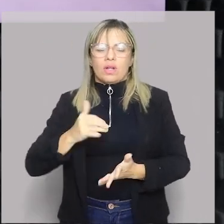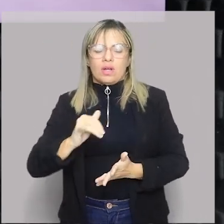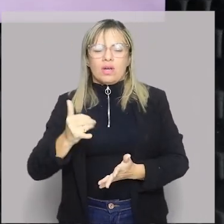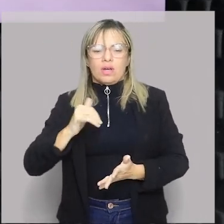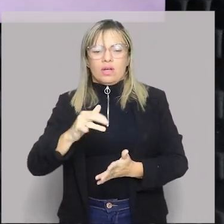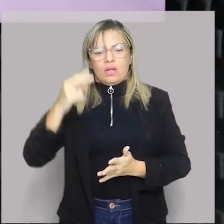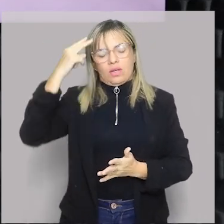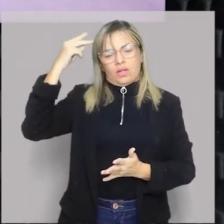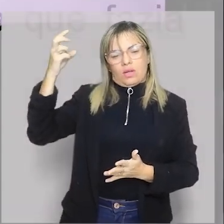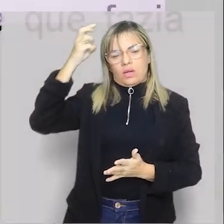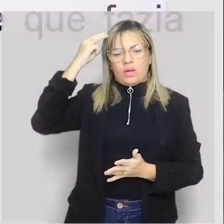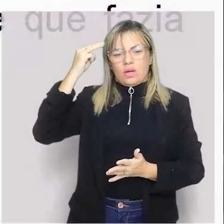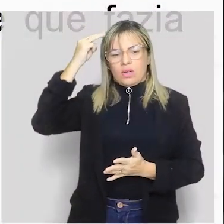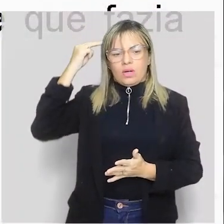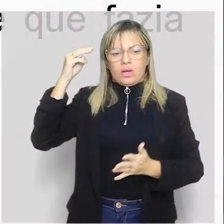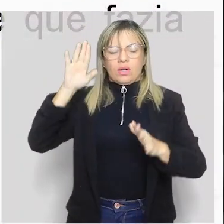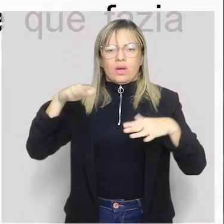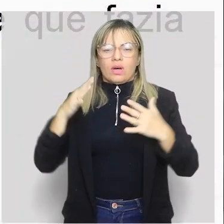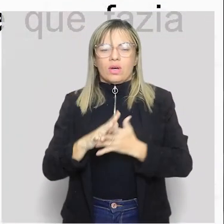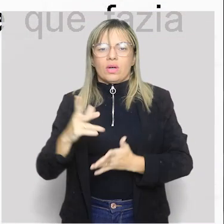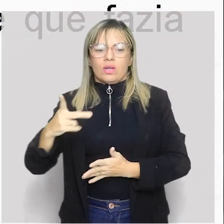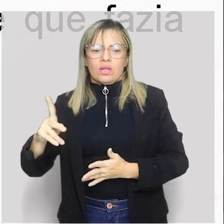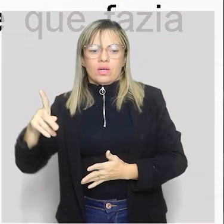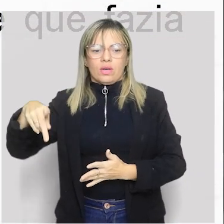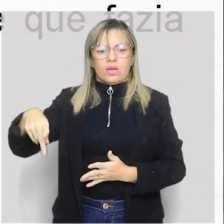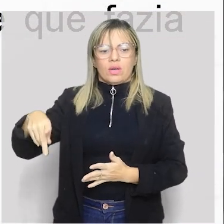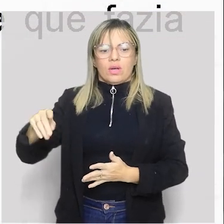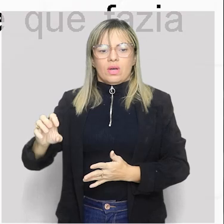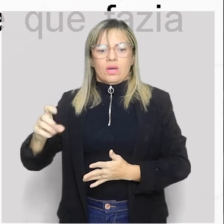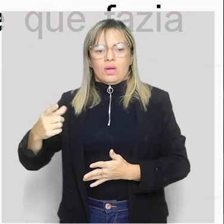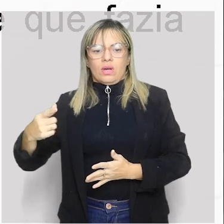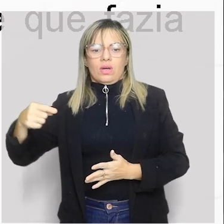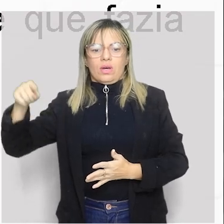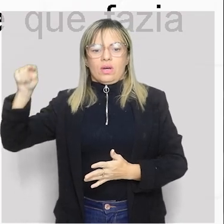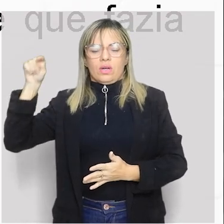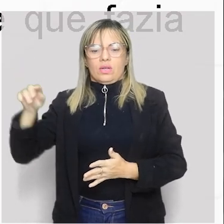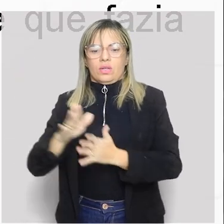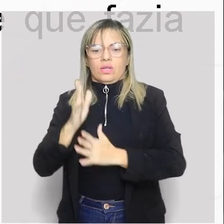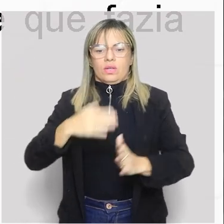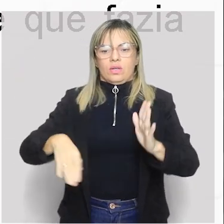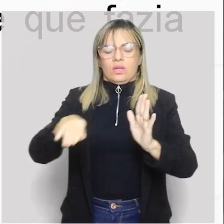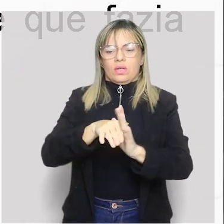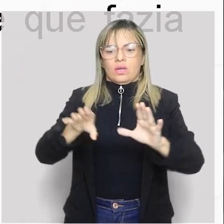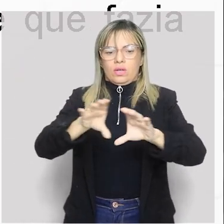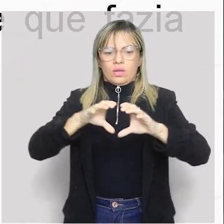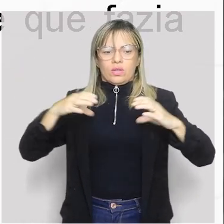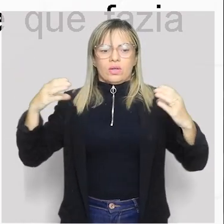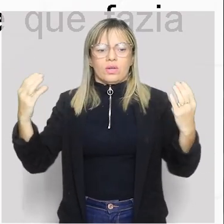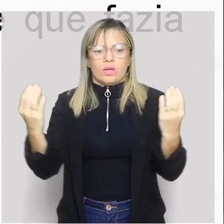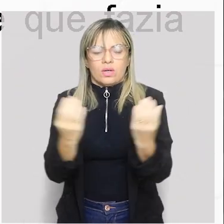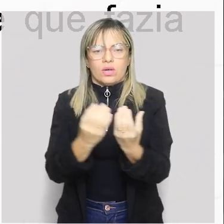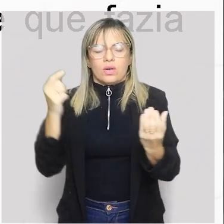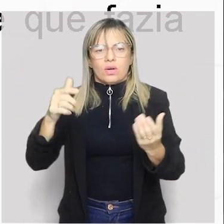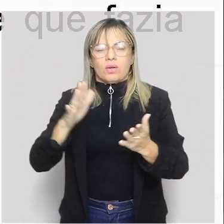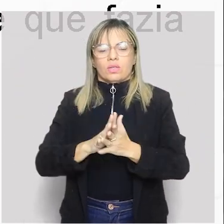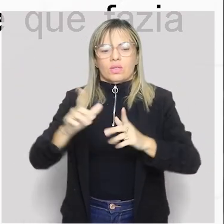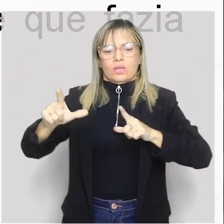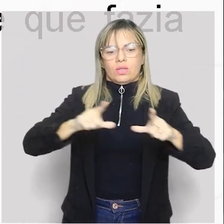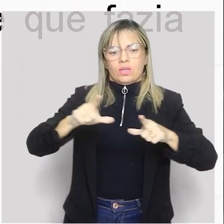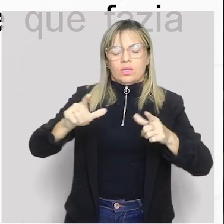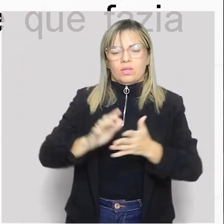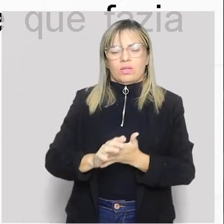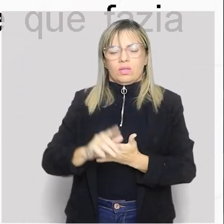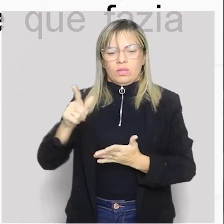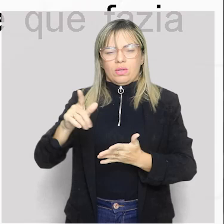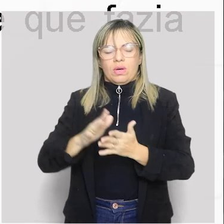Pelé fala da sua chegada à comunidade e sobre seu regime semi-escravatório em que trabalhavam e ocupavam